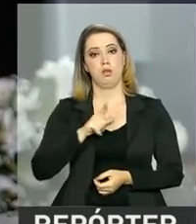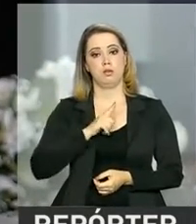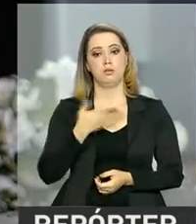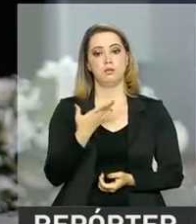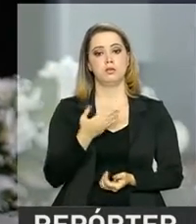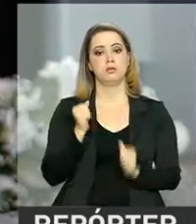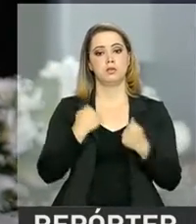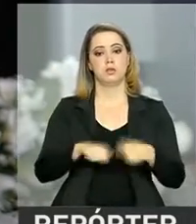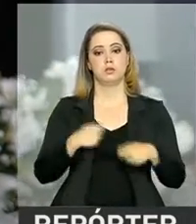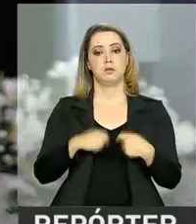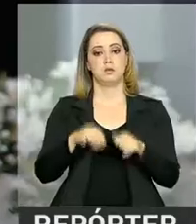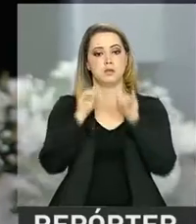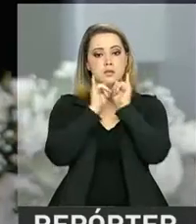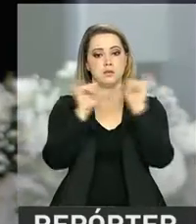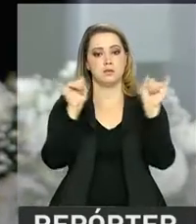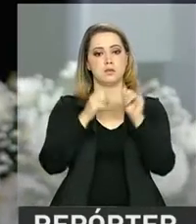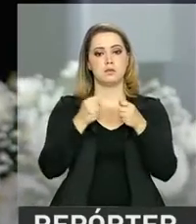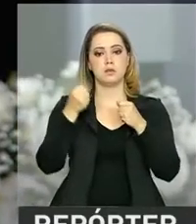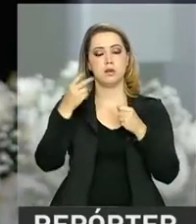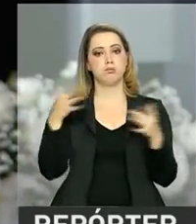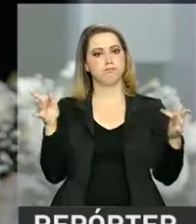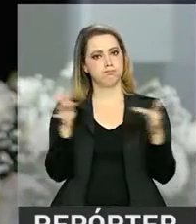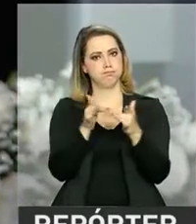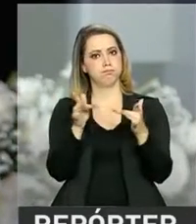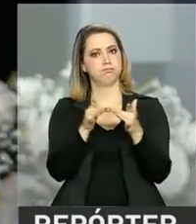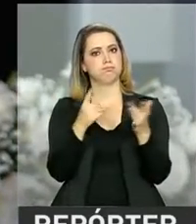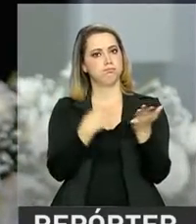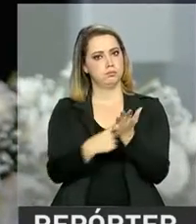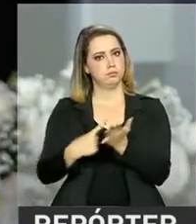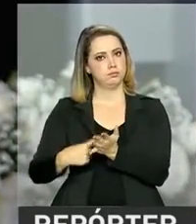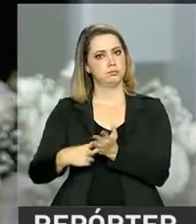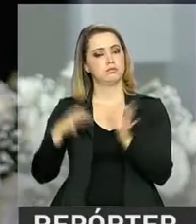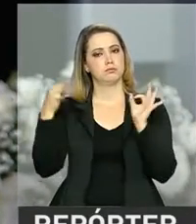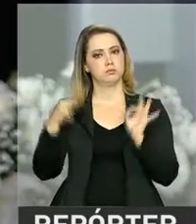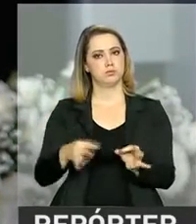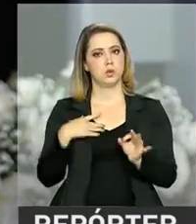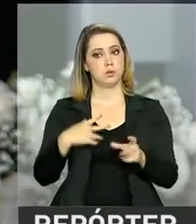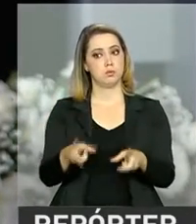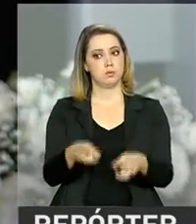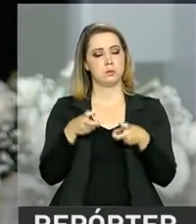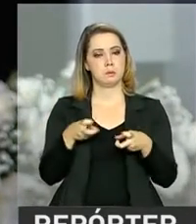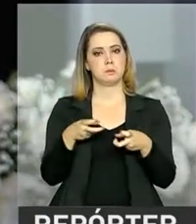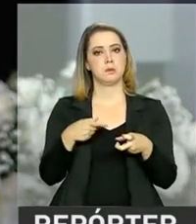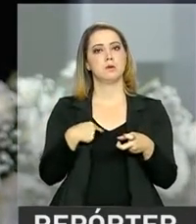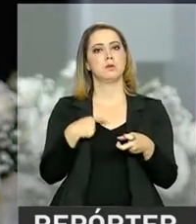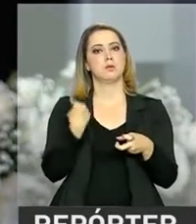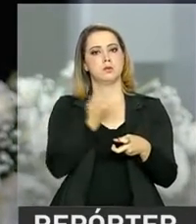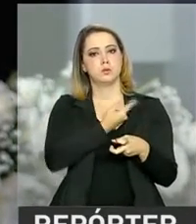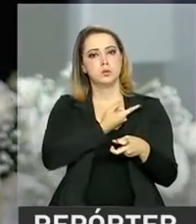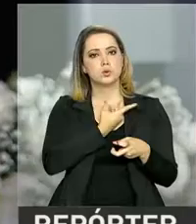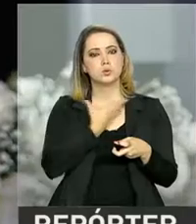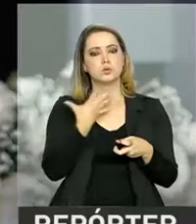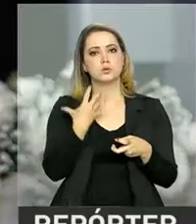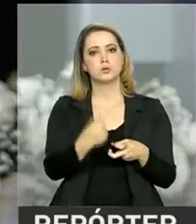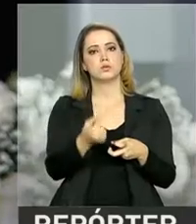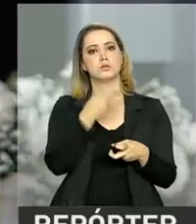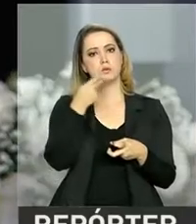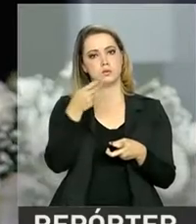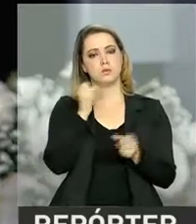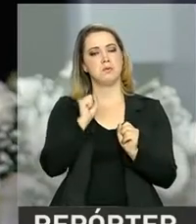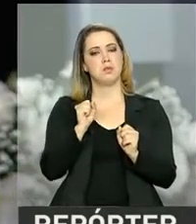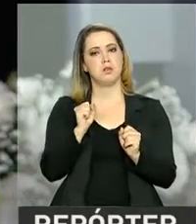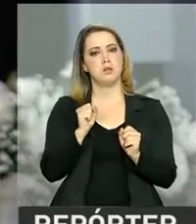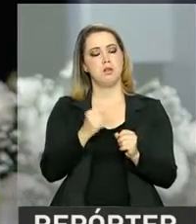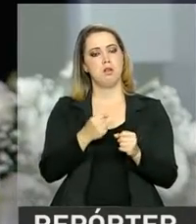queria reforçar uma grande adesão e uma grande expectativa e vamos ver um grande compromisso